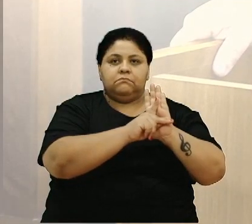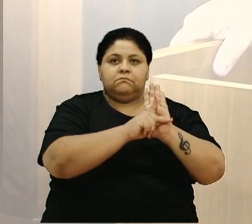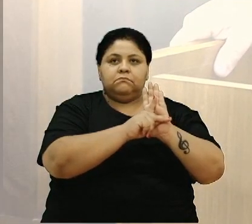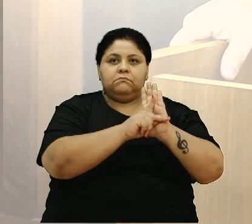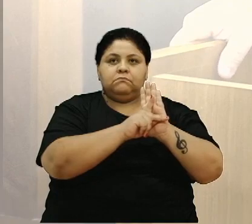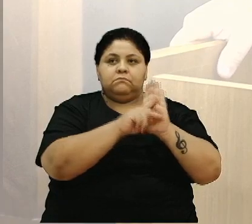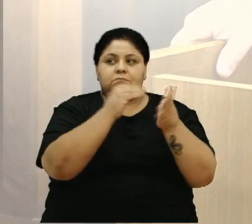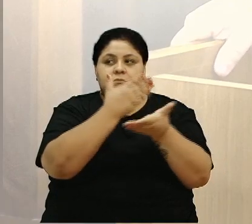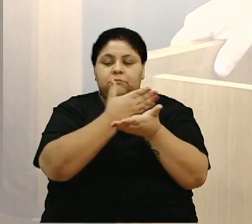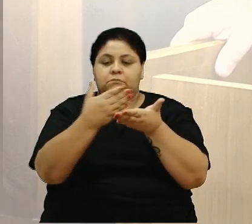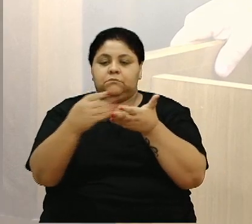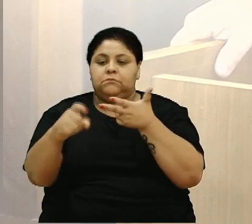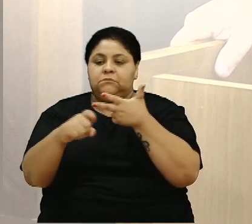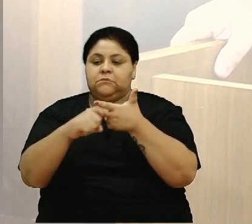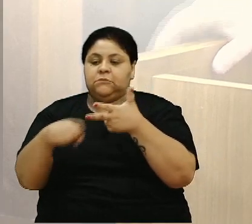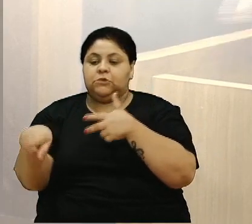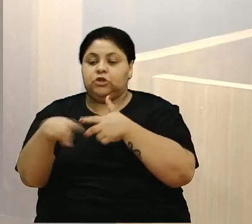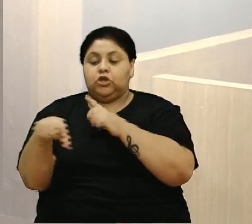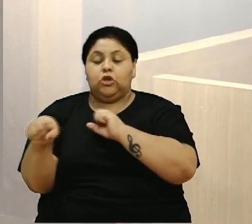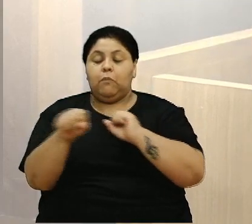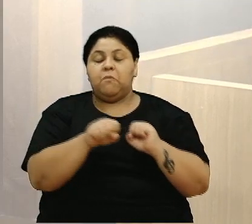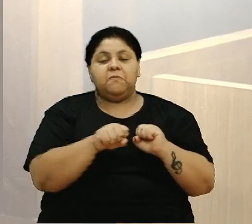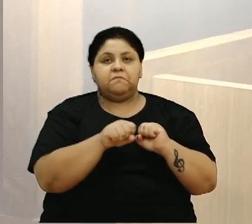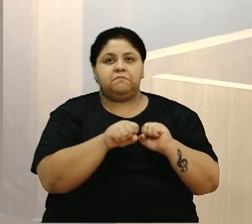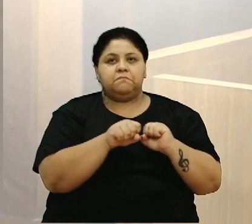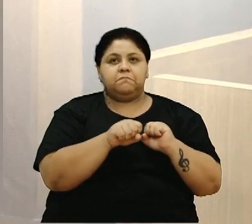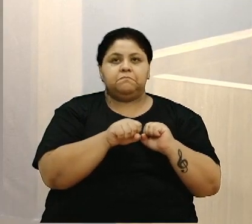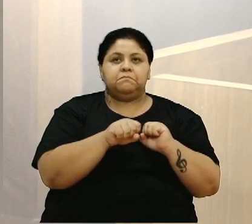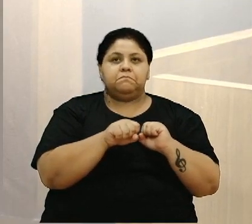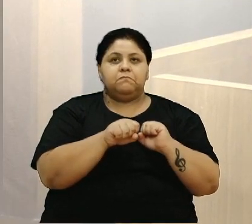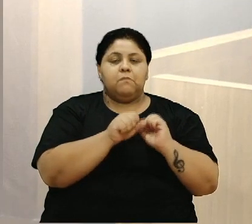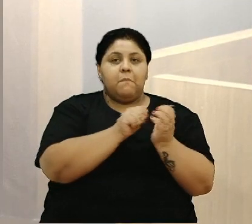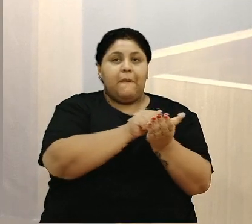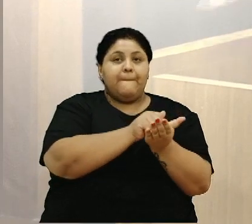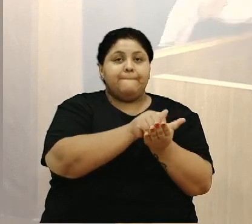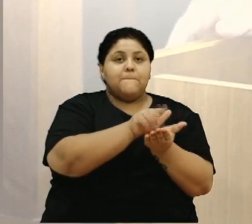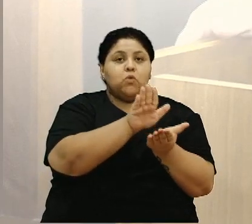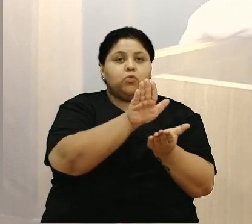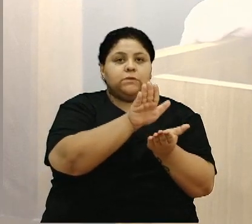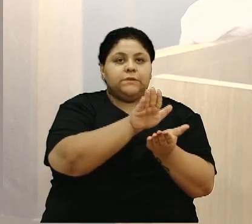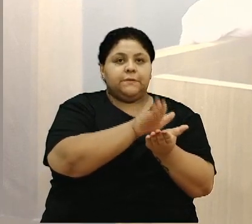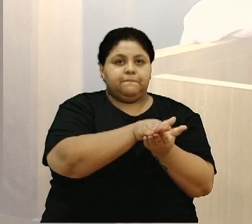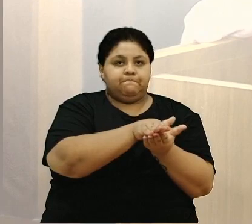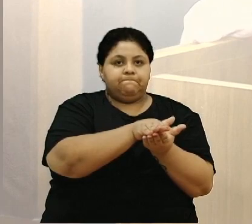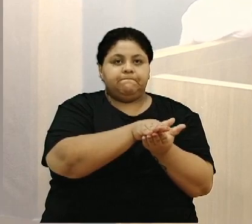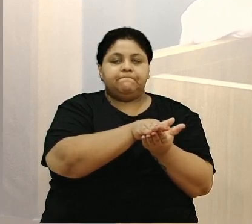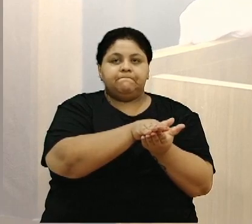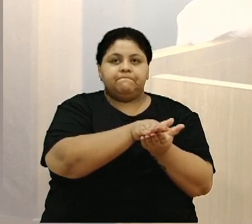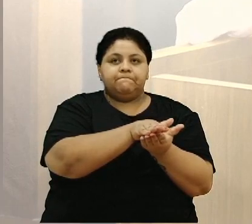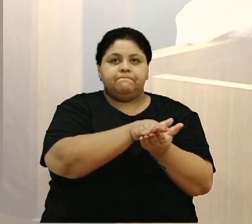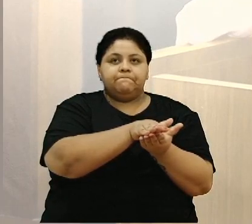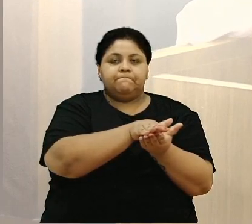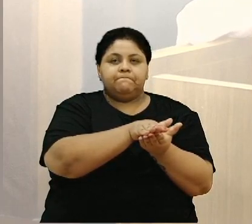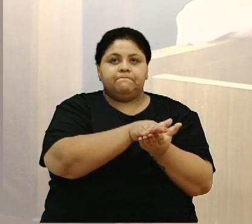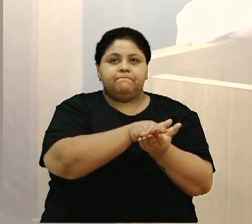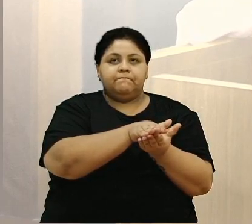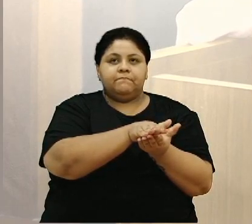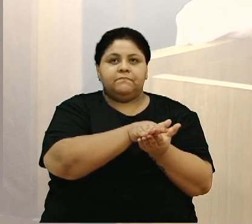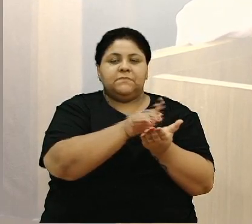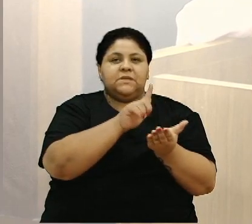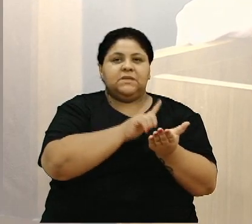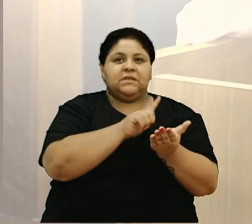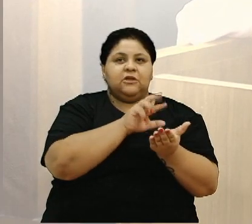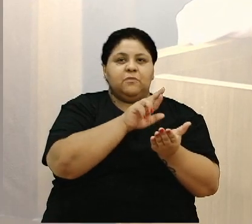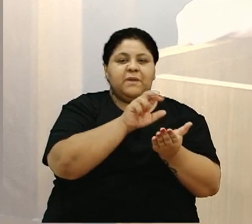Executivo para que nós possamos, uma indenização, de onde há uma radial